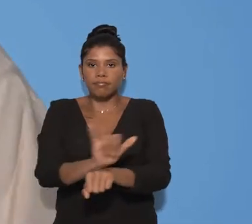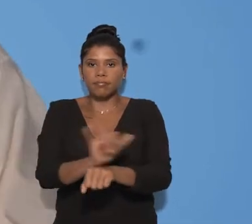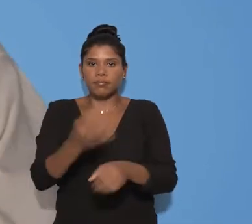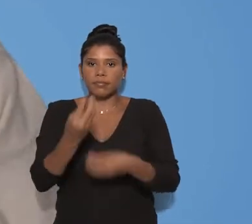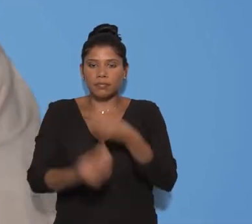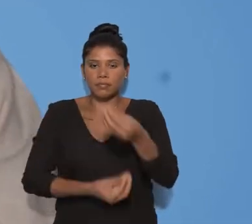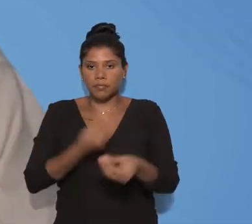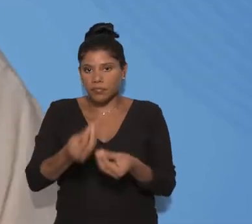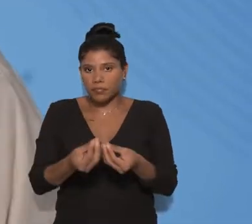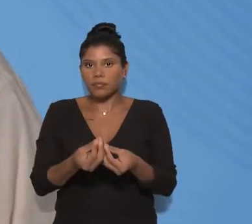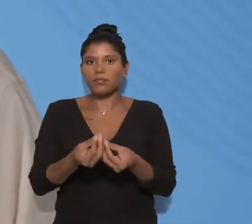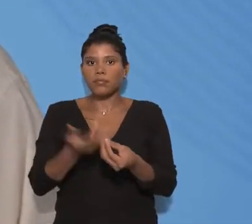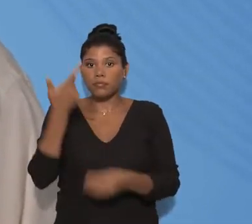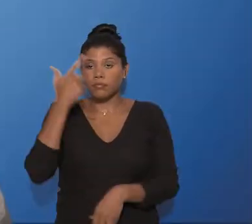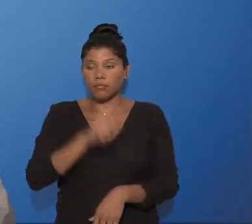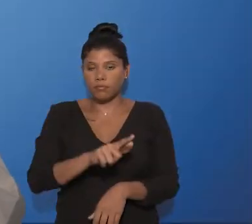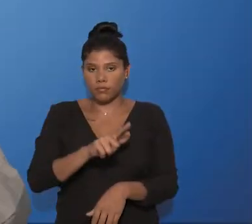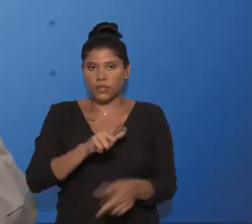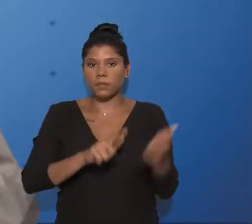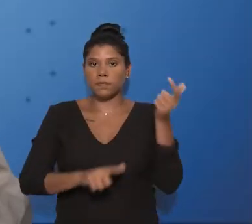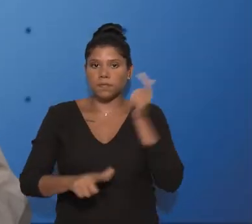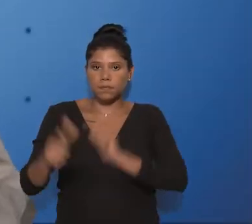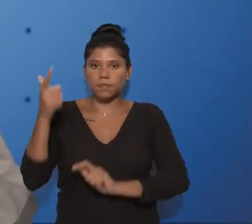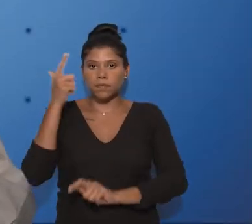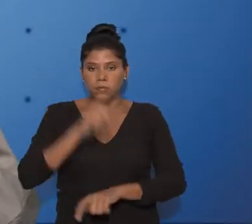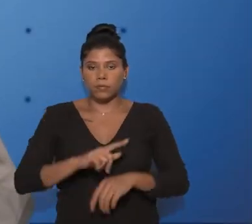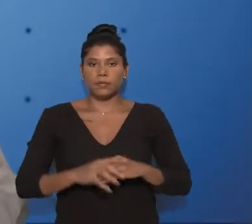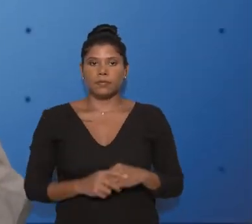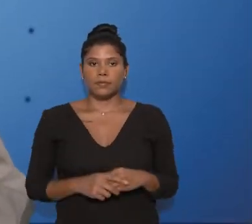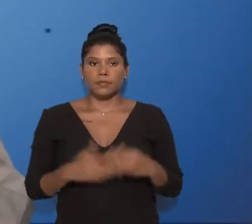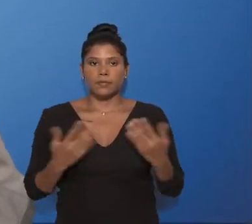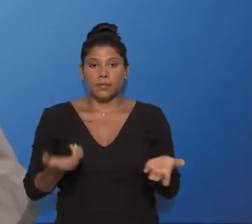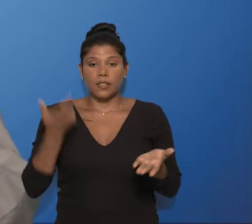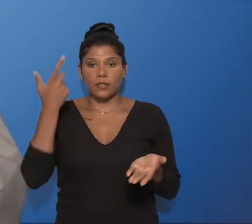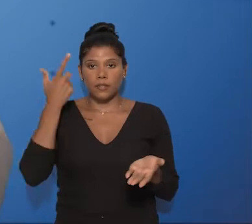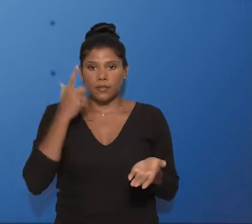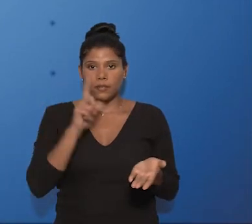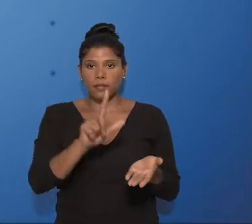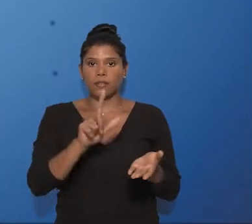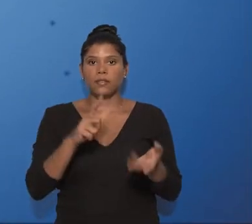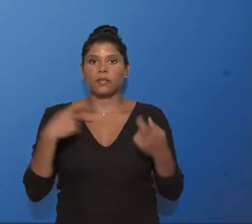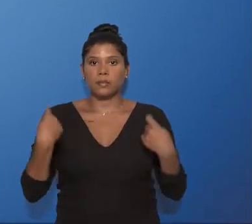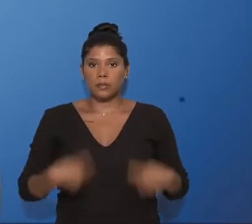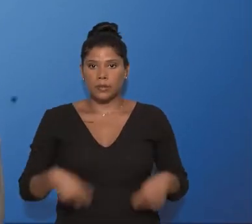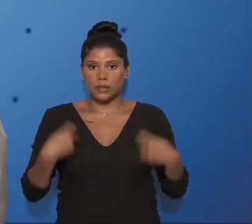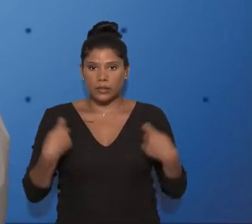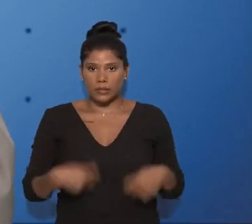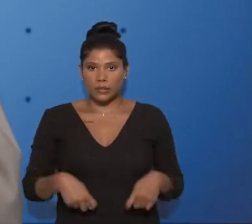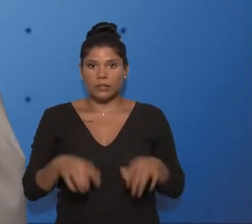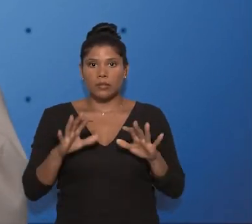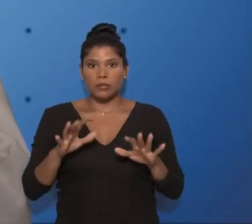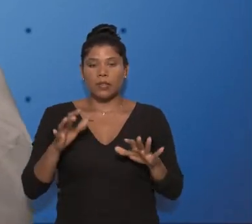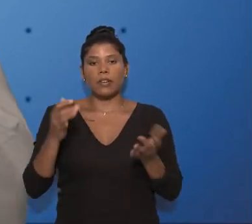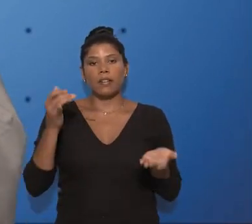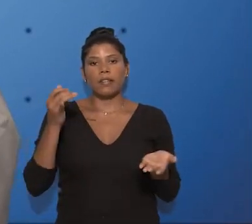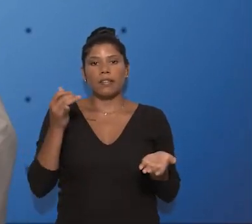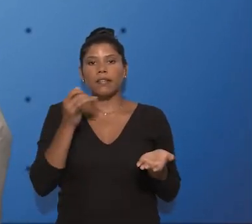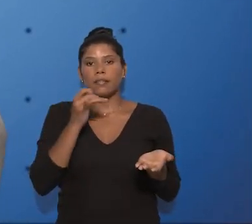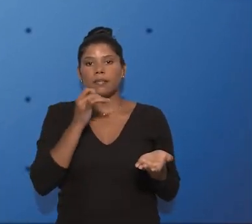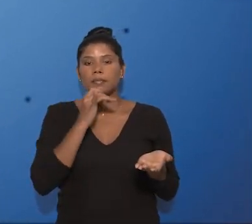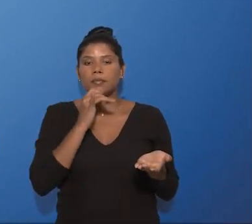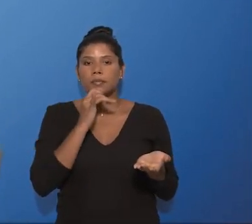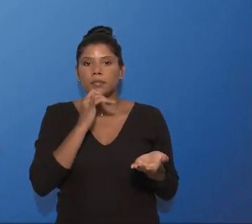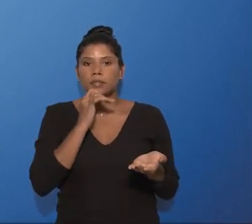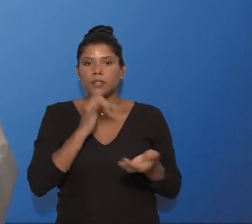para alcançar as vitórias? Vitórias que devem ser alcançadas por não sofrerem ataques, não